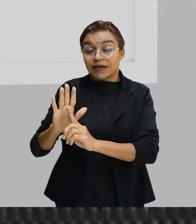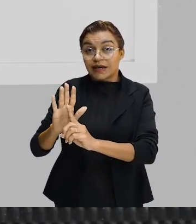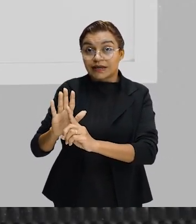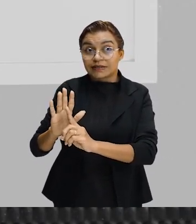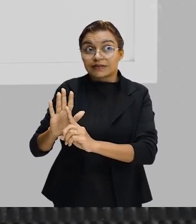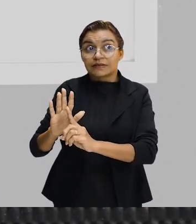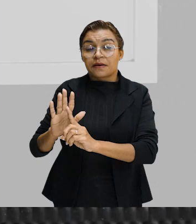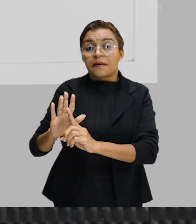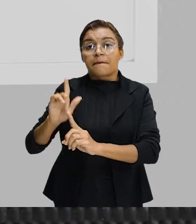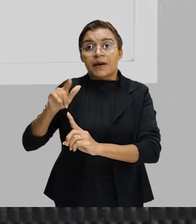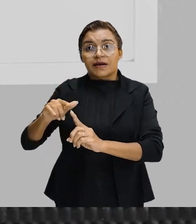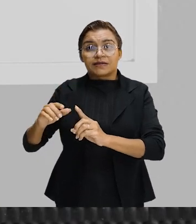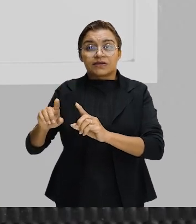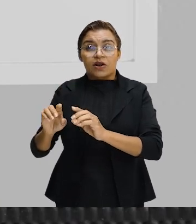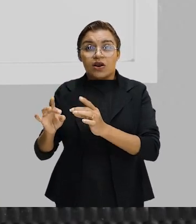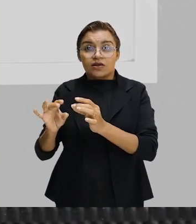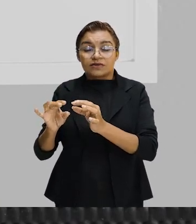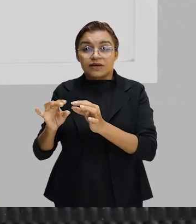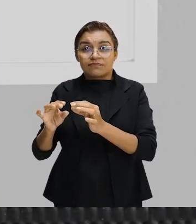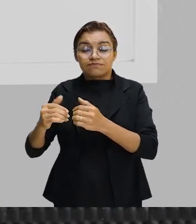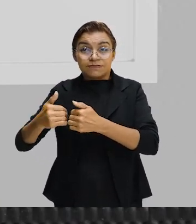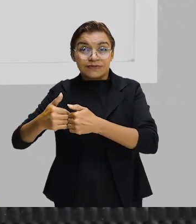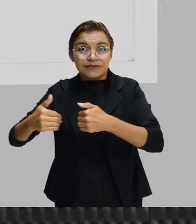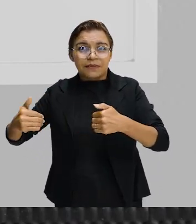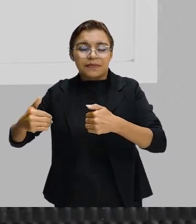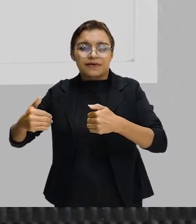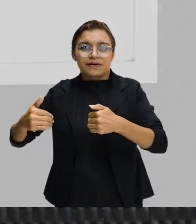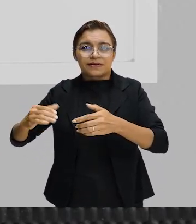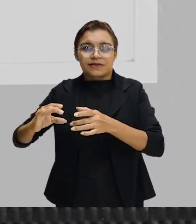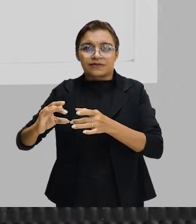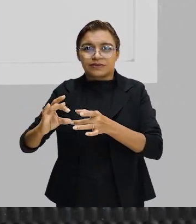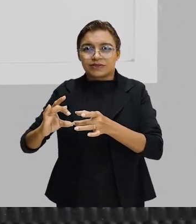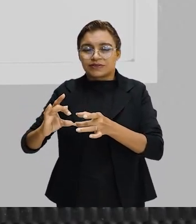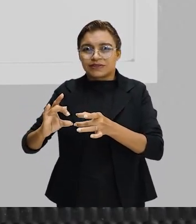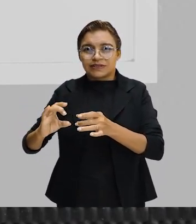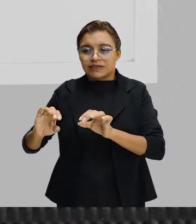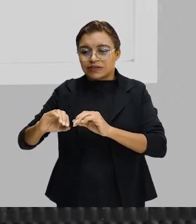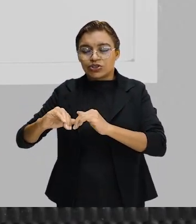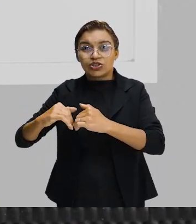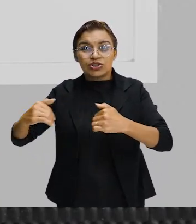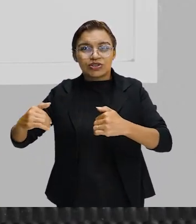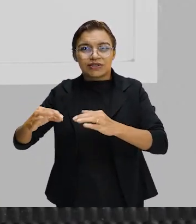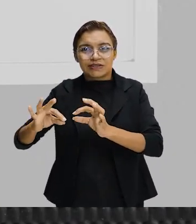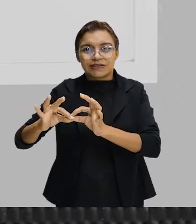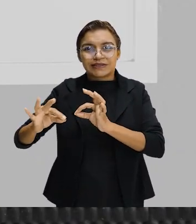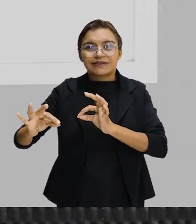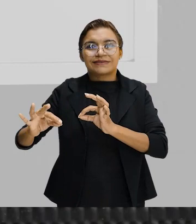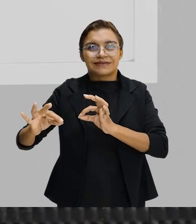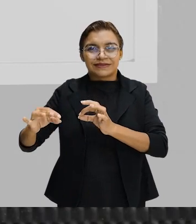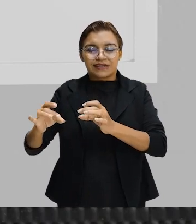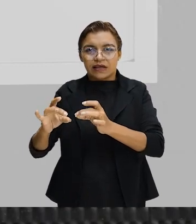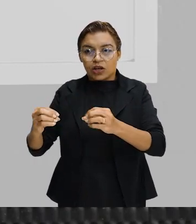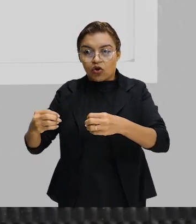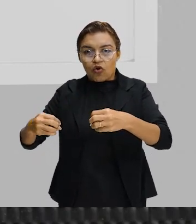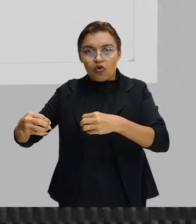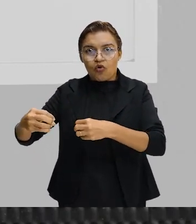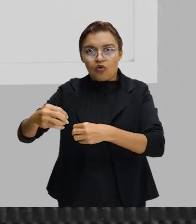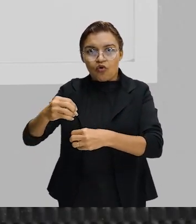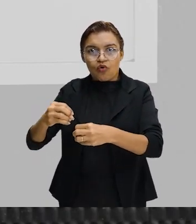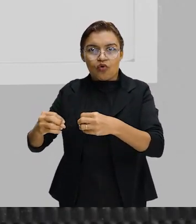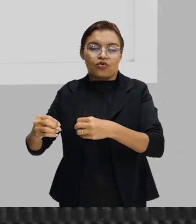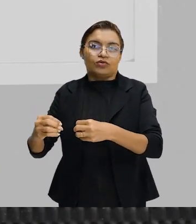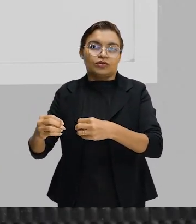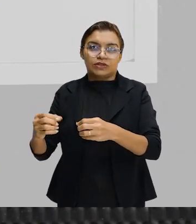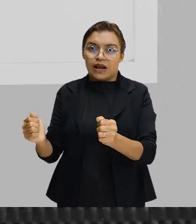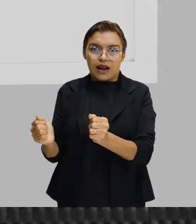estão mais separadas ainda. Tá ok? Estão mais separadas ainda. E elas não